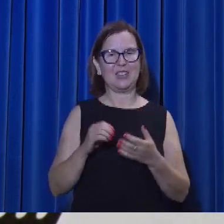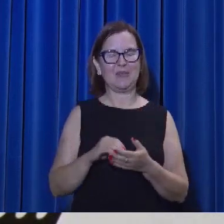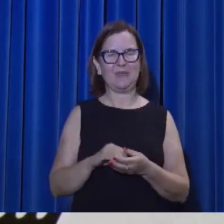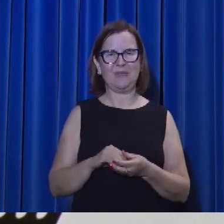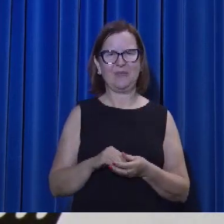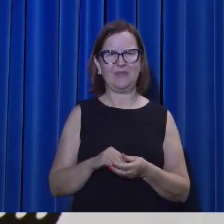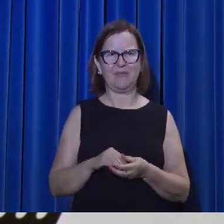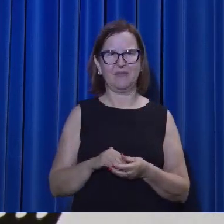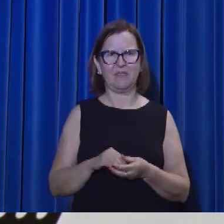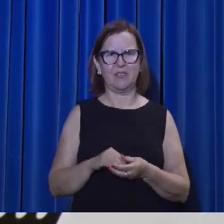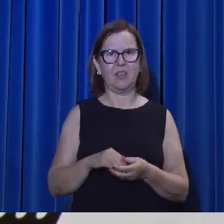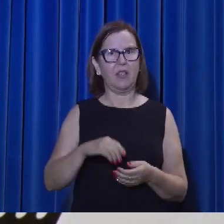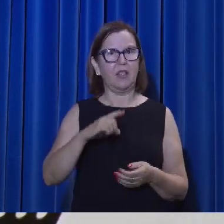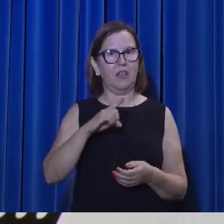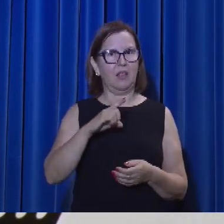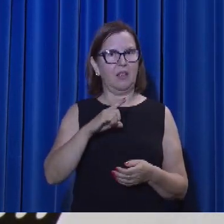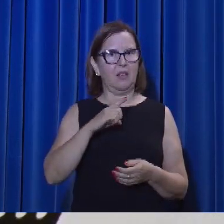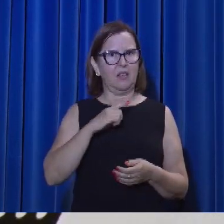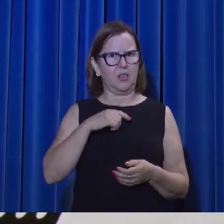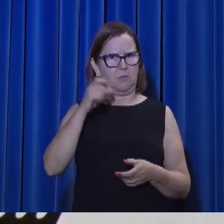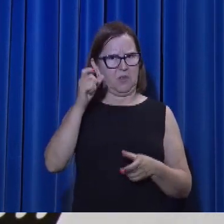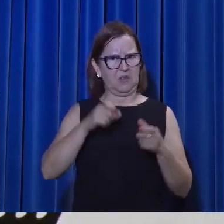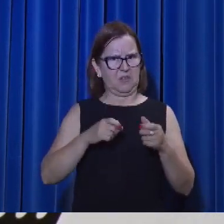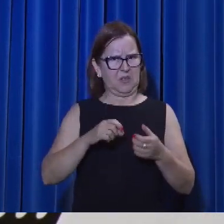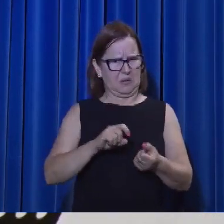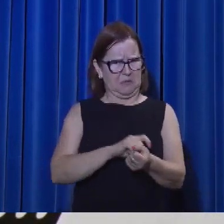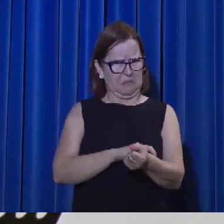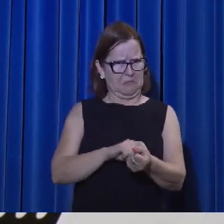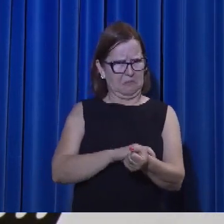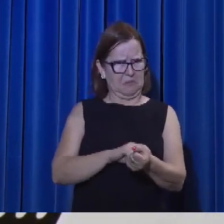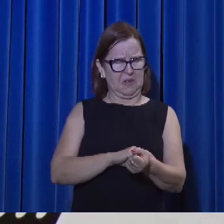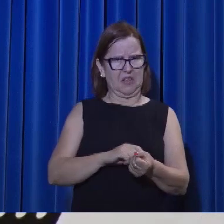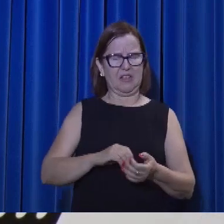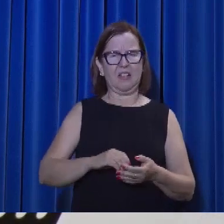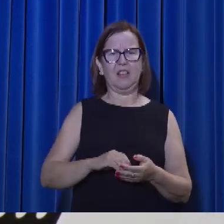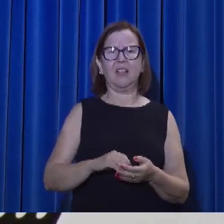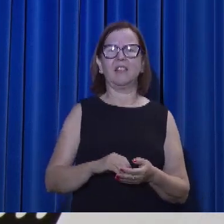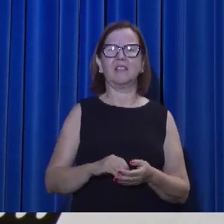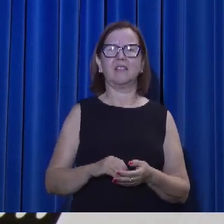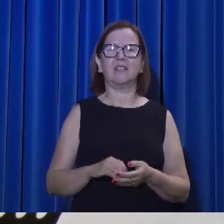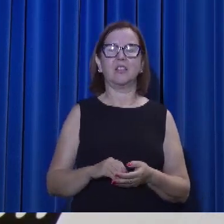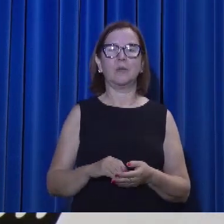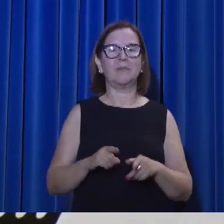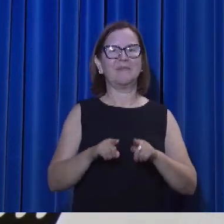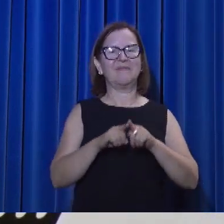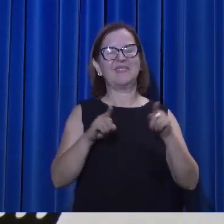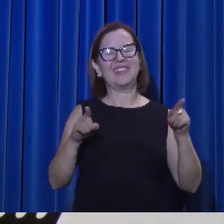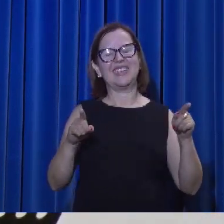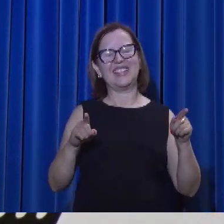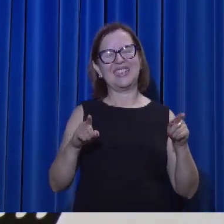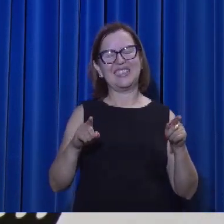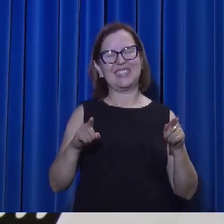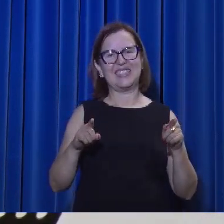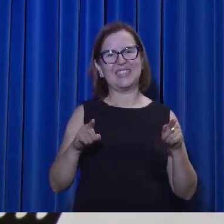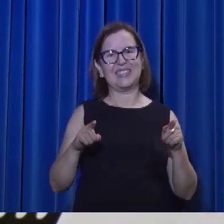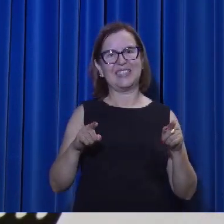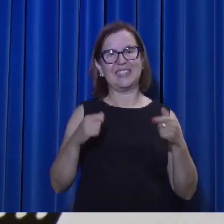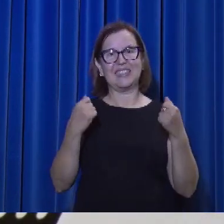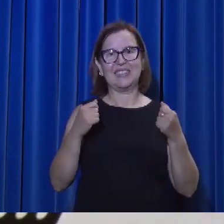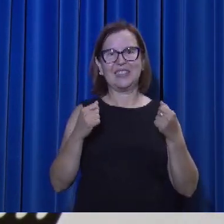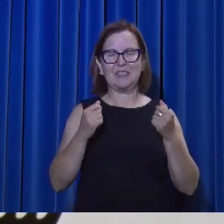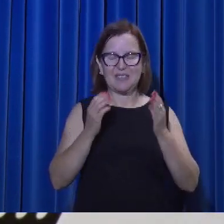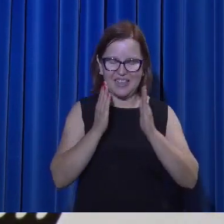fica brava com a doutrina da eleição. Mas, meus irmãos, nós devemos adorar a Deus pela sua